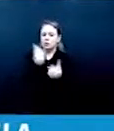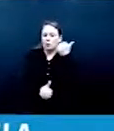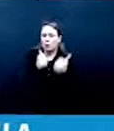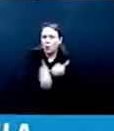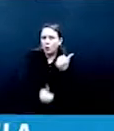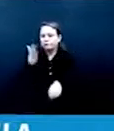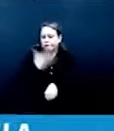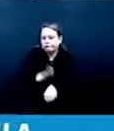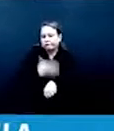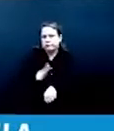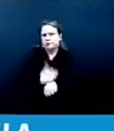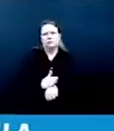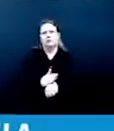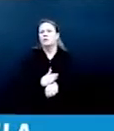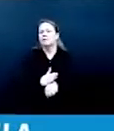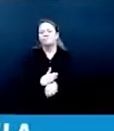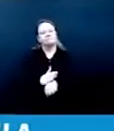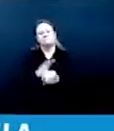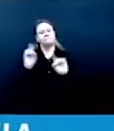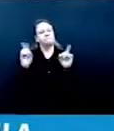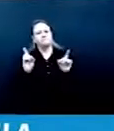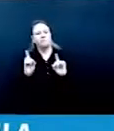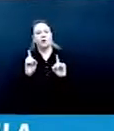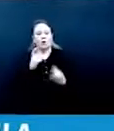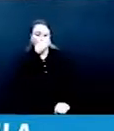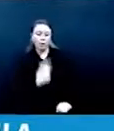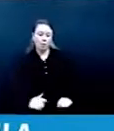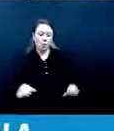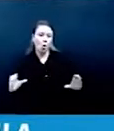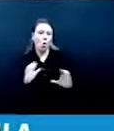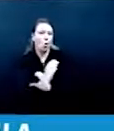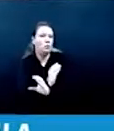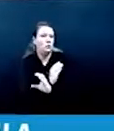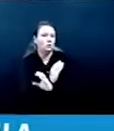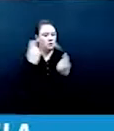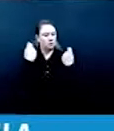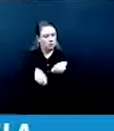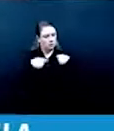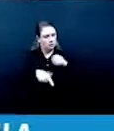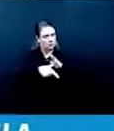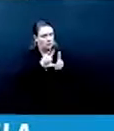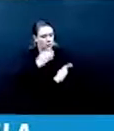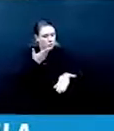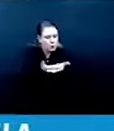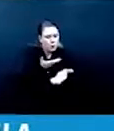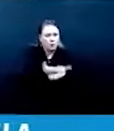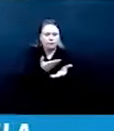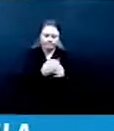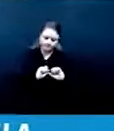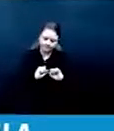da prática do esporte não te faz um atleta completo. A necessidade de você ter o estudo, e